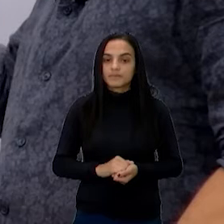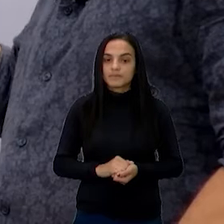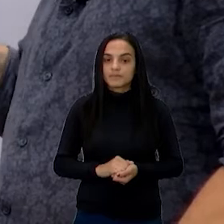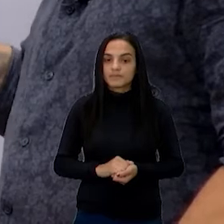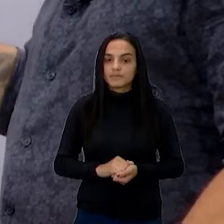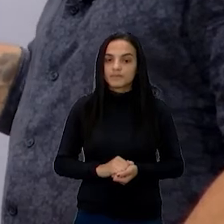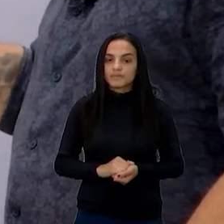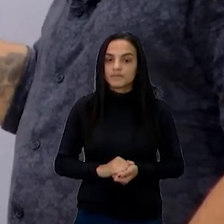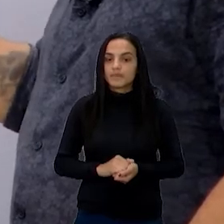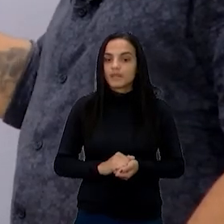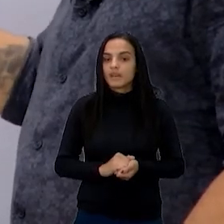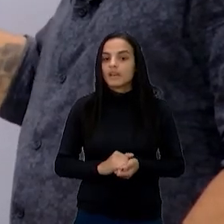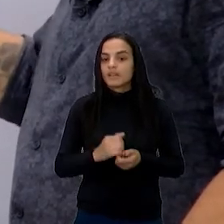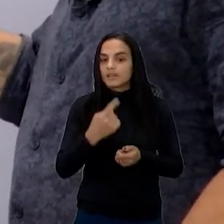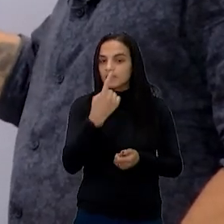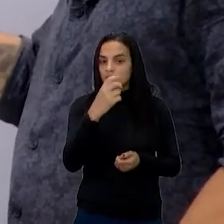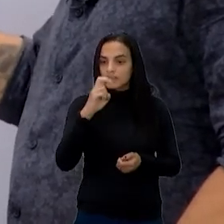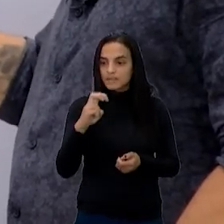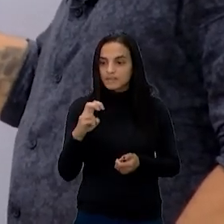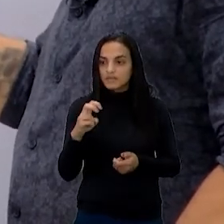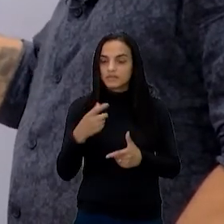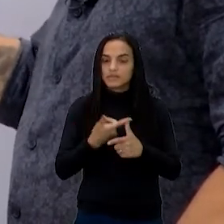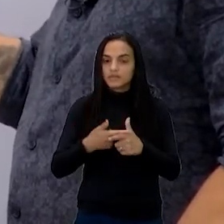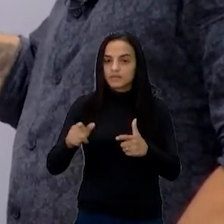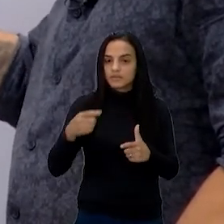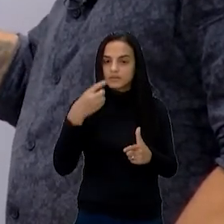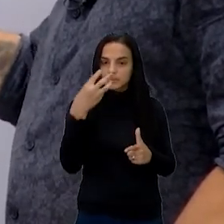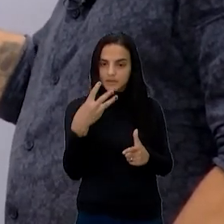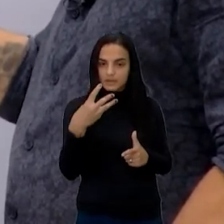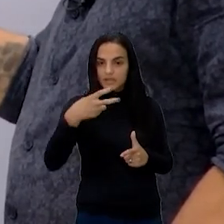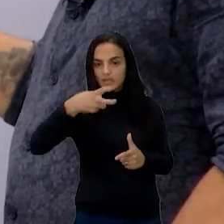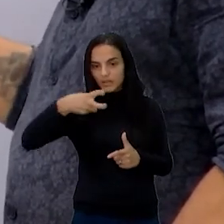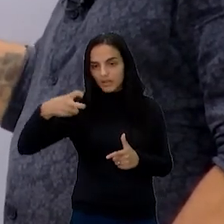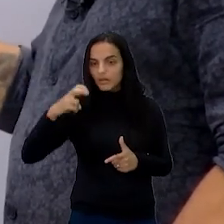olha, 15 dividido por 3 dá 5.